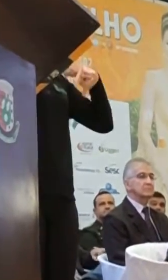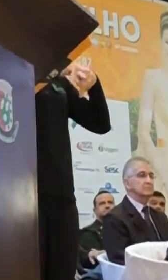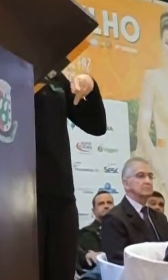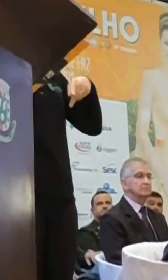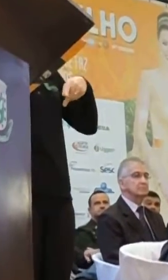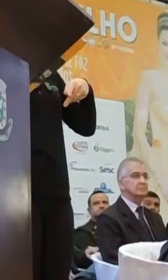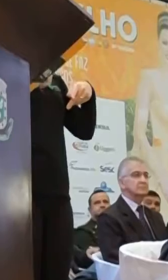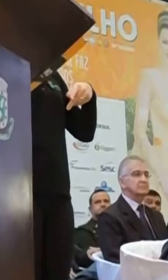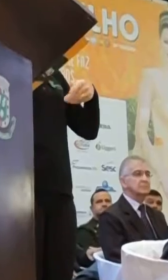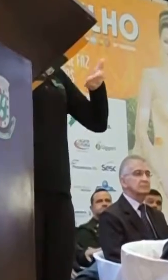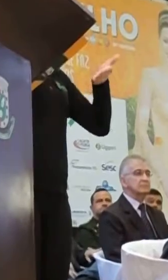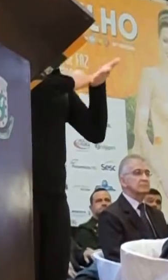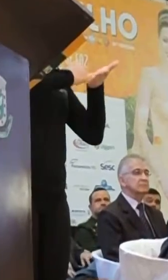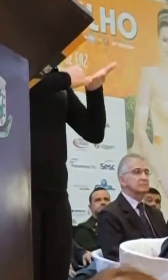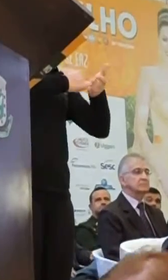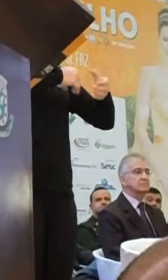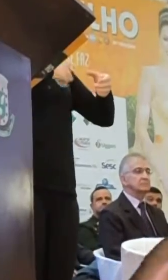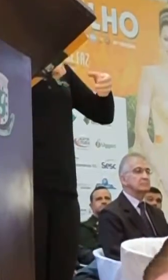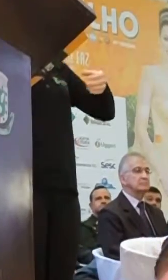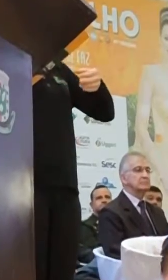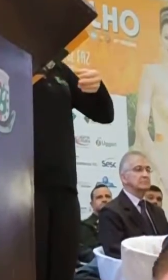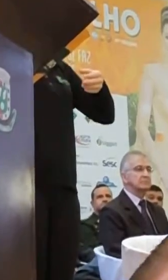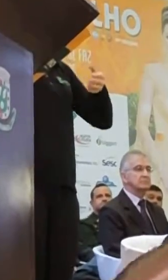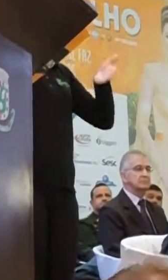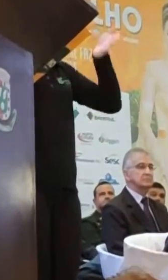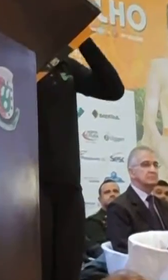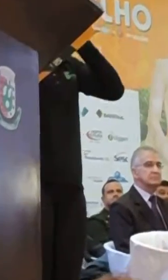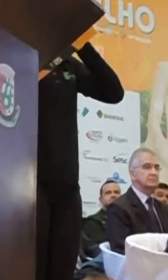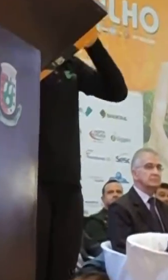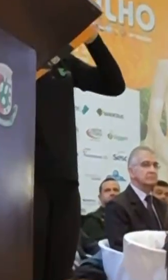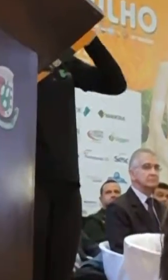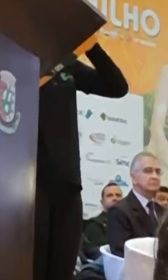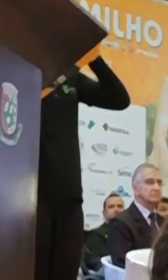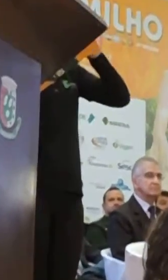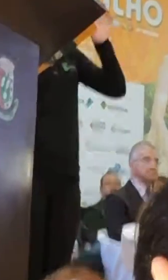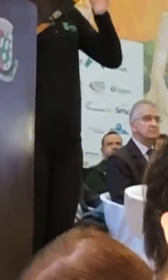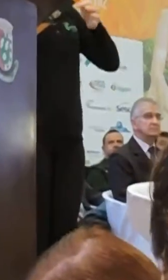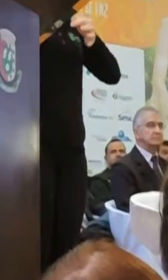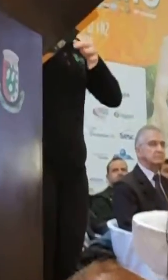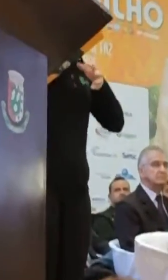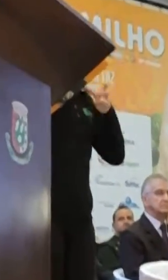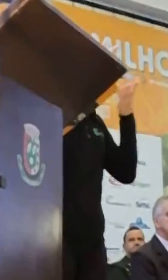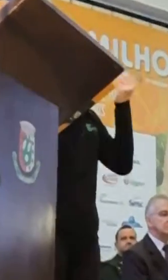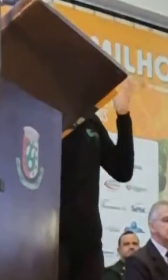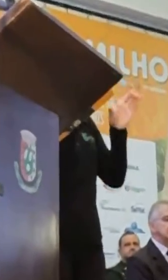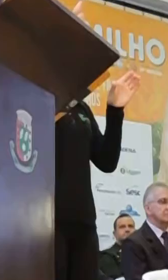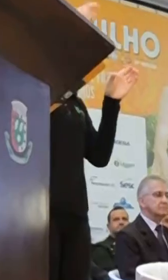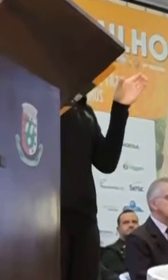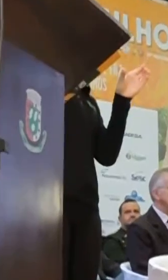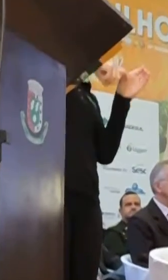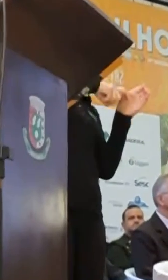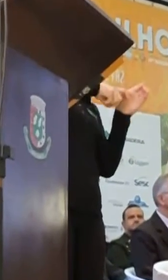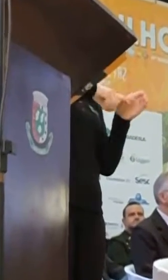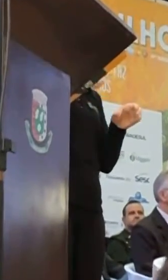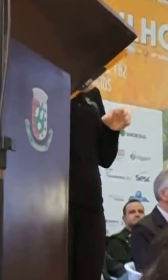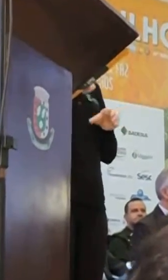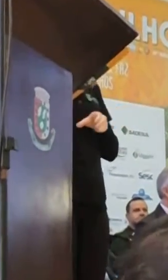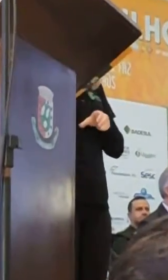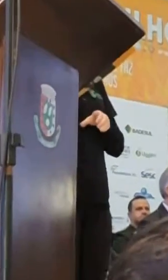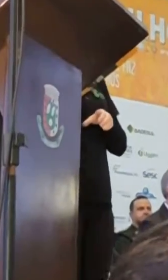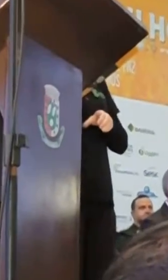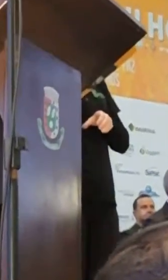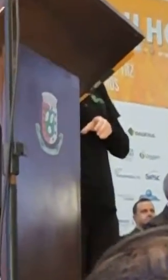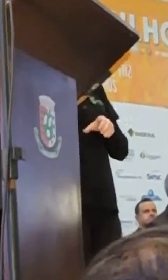tributos saem dos municípios a jato e retornam a passos de tartaruga. Pior do que